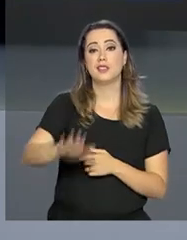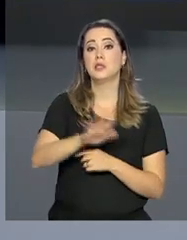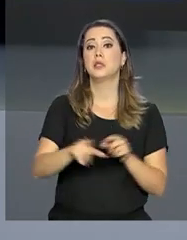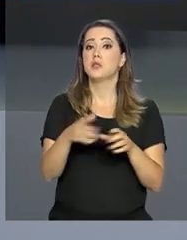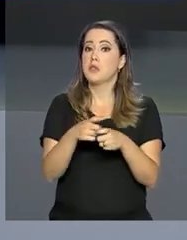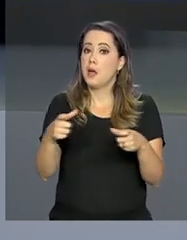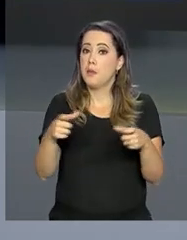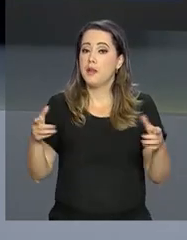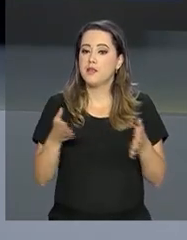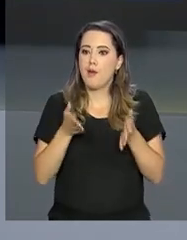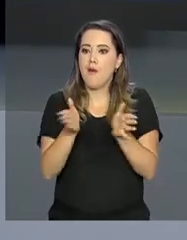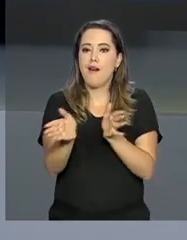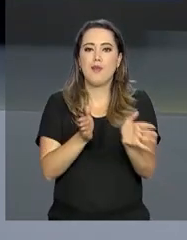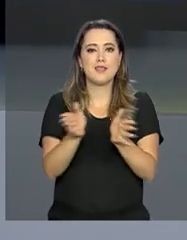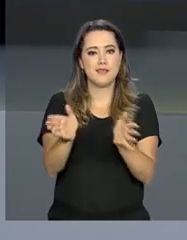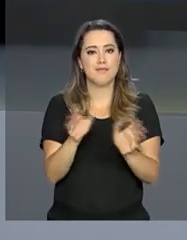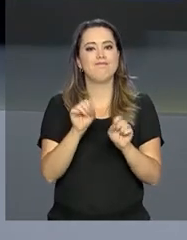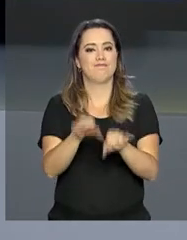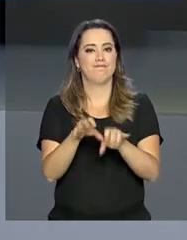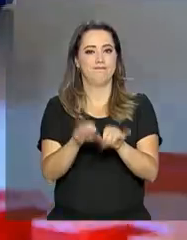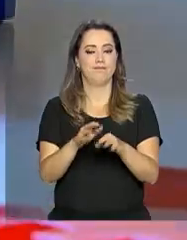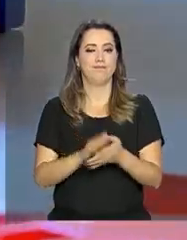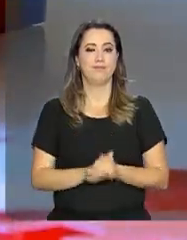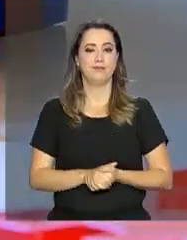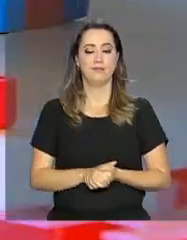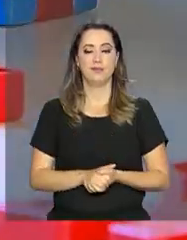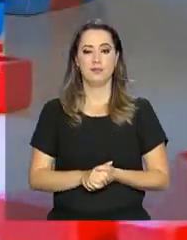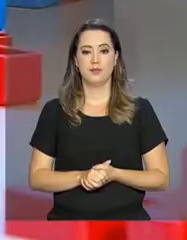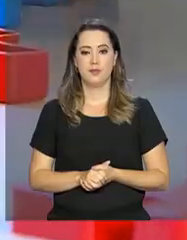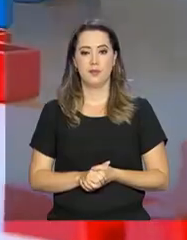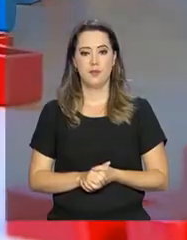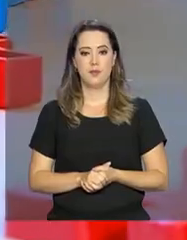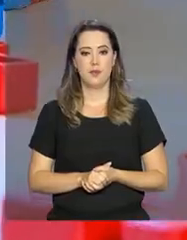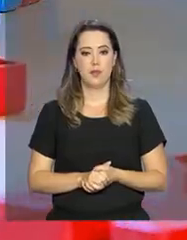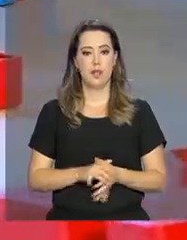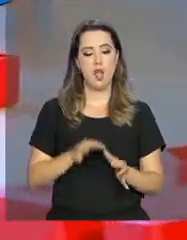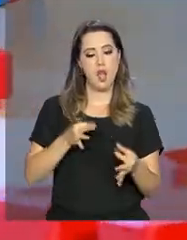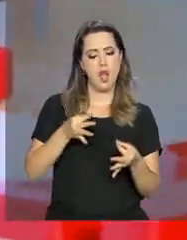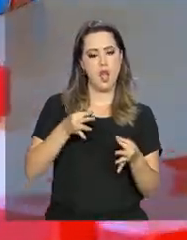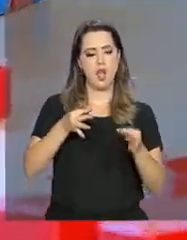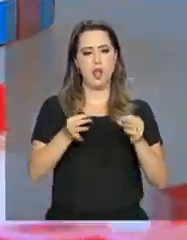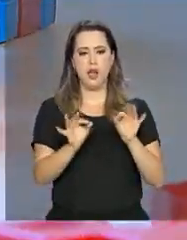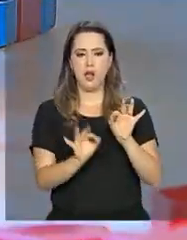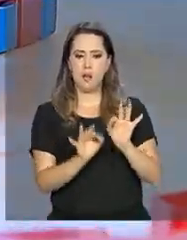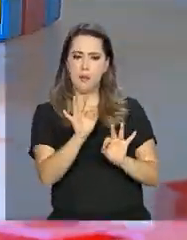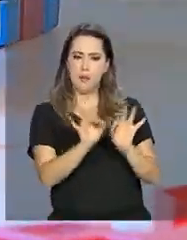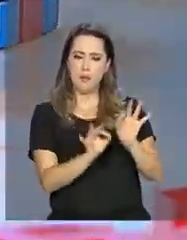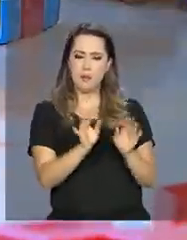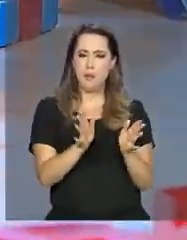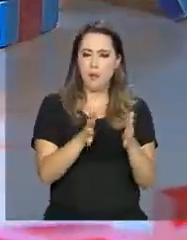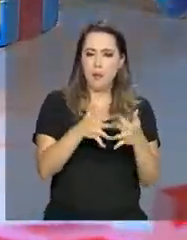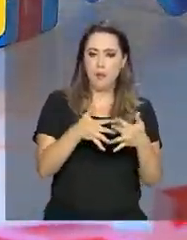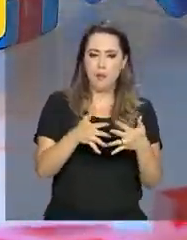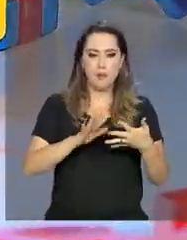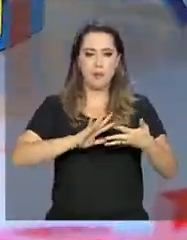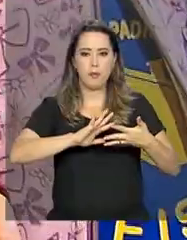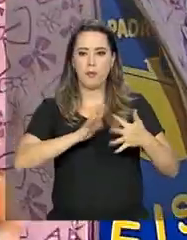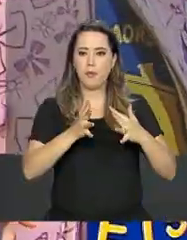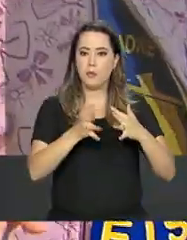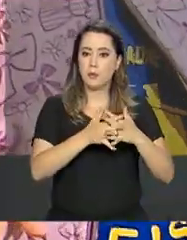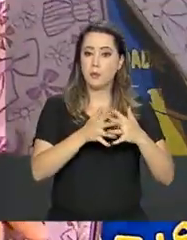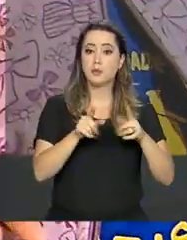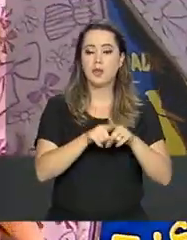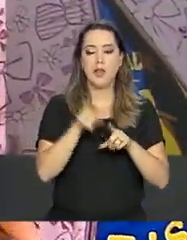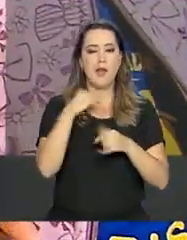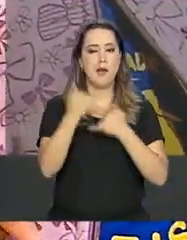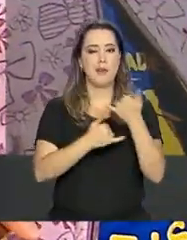ampliação do acesso à educação a montagem de blocos é a brincadeira preferida das crianças dessa